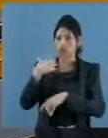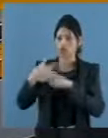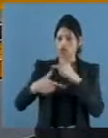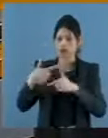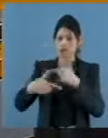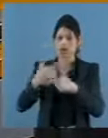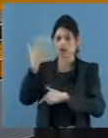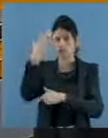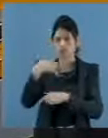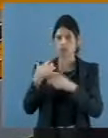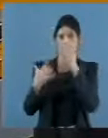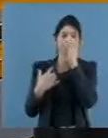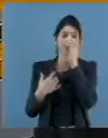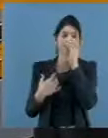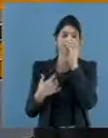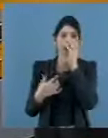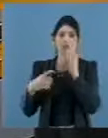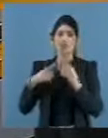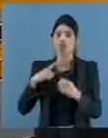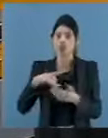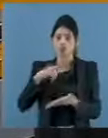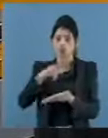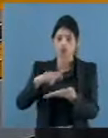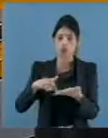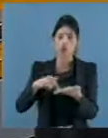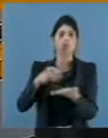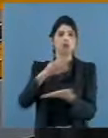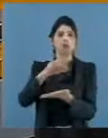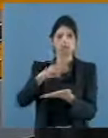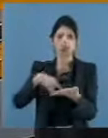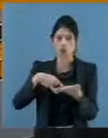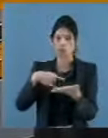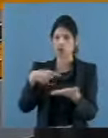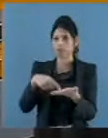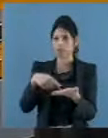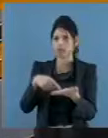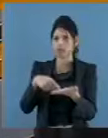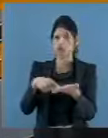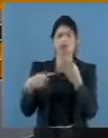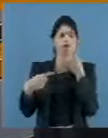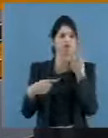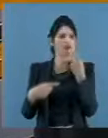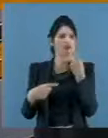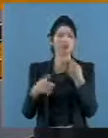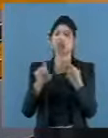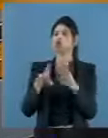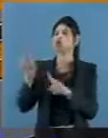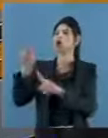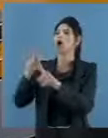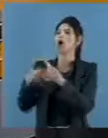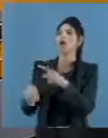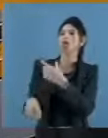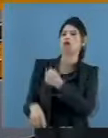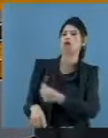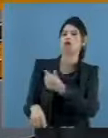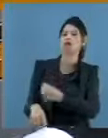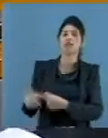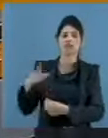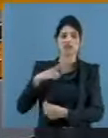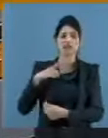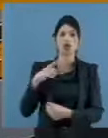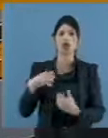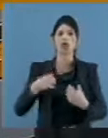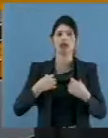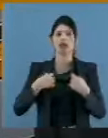O documento que estão acusando de ser algo que só a relatora tem, esse documento é o RAP, que é